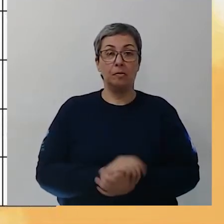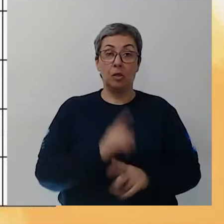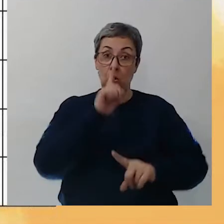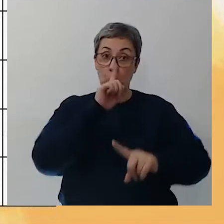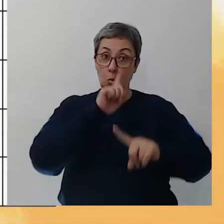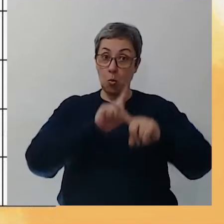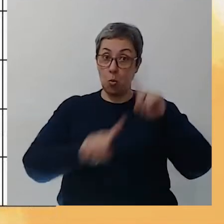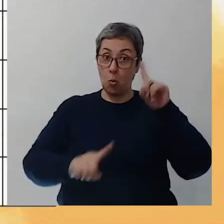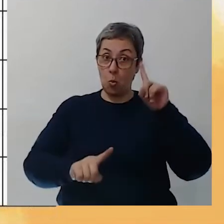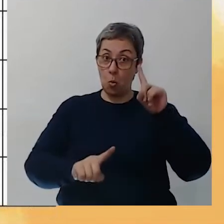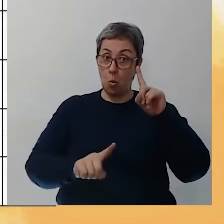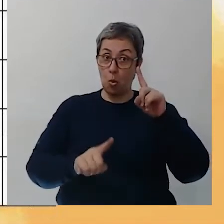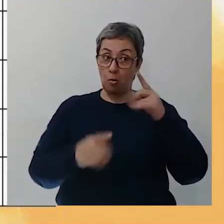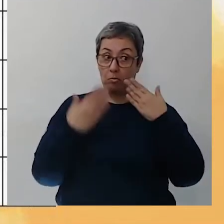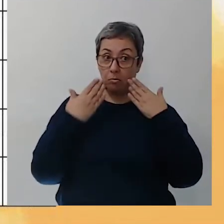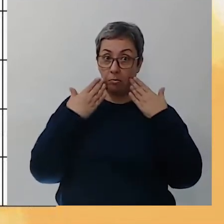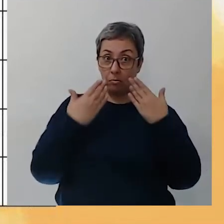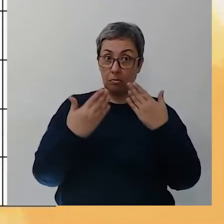censura,